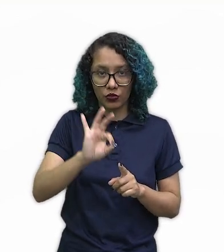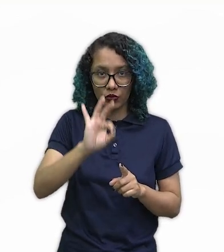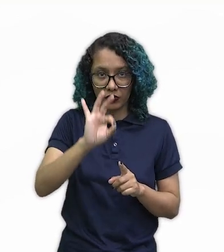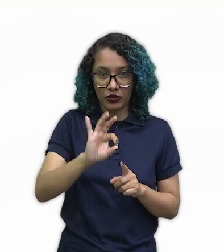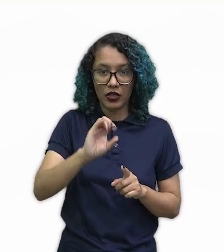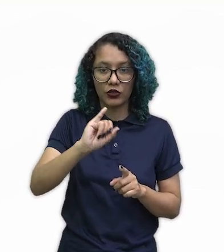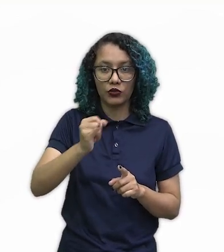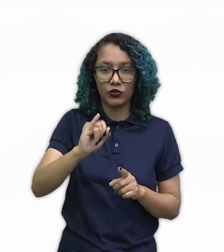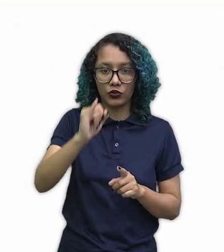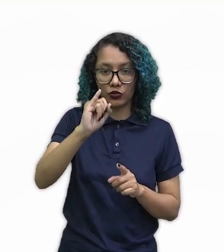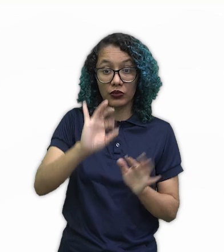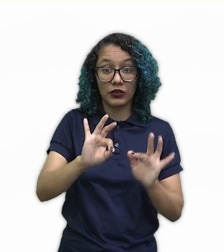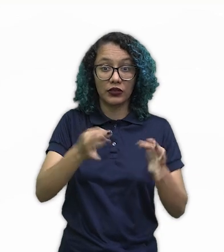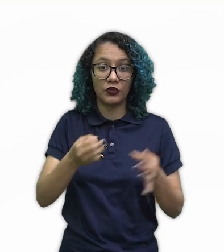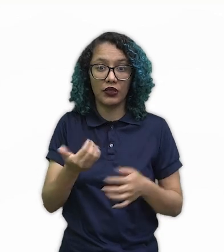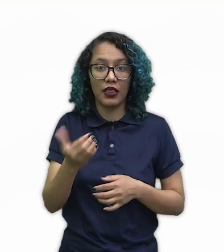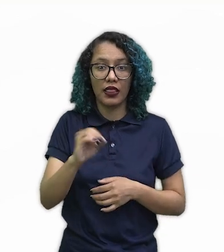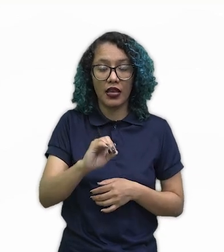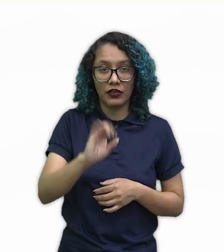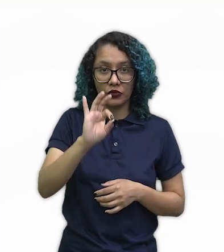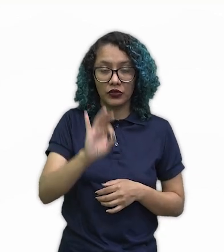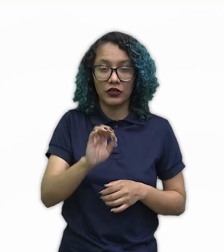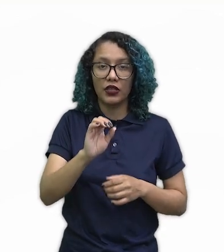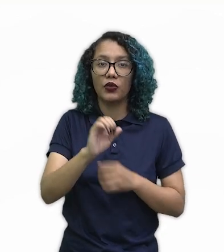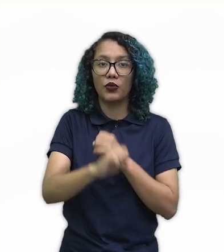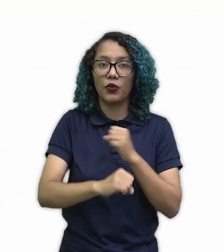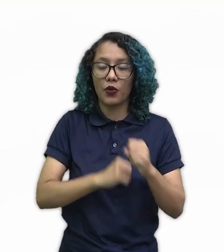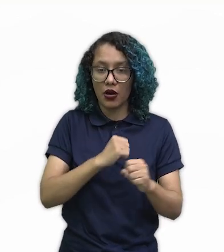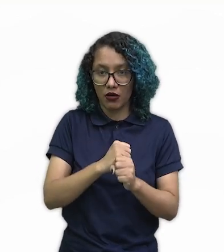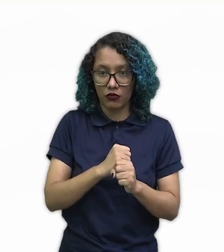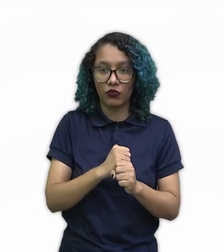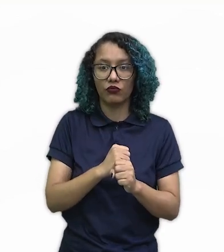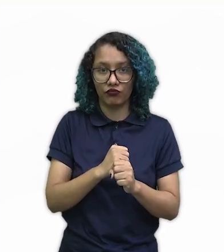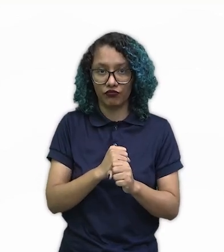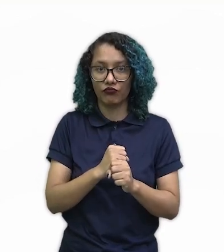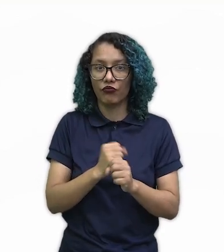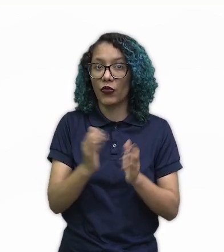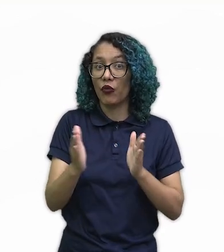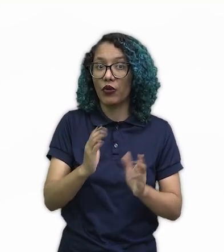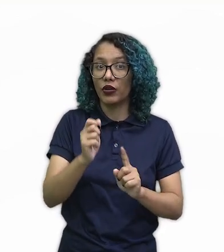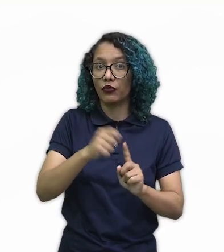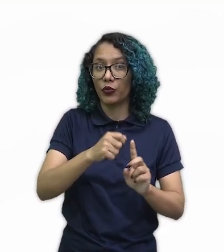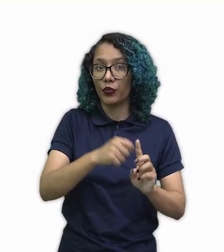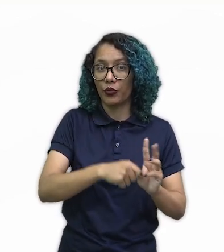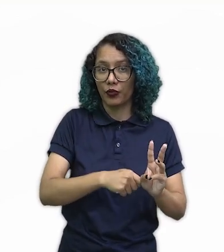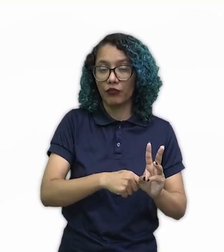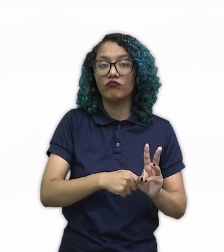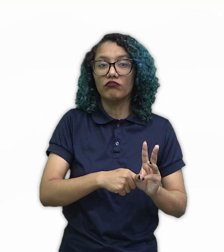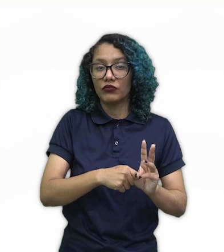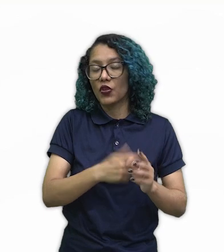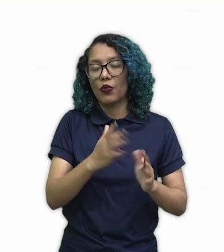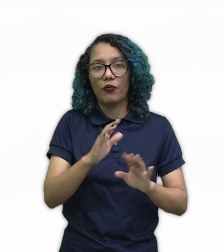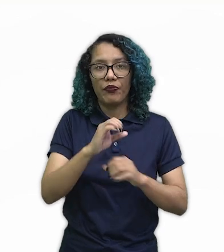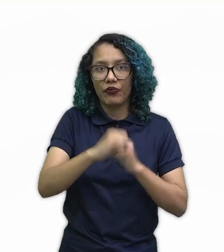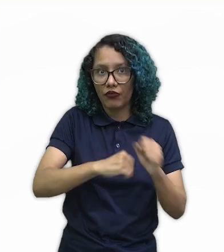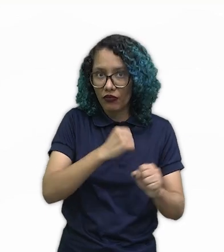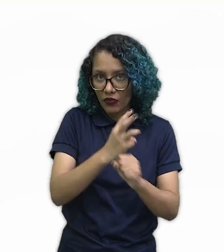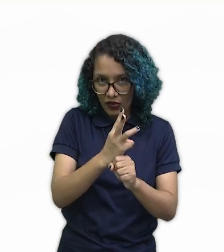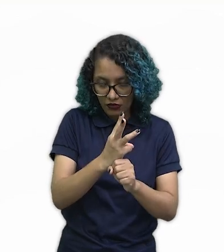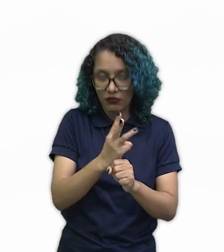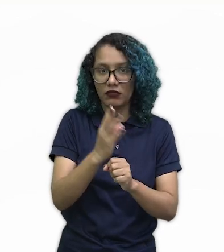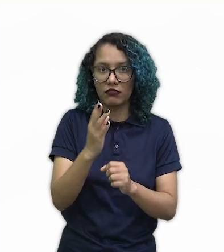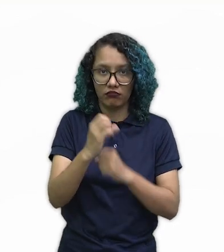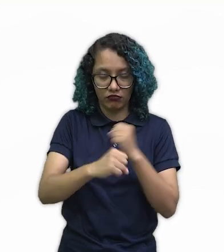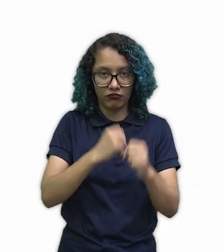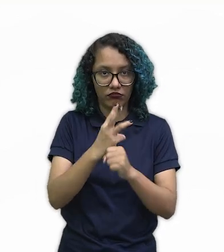Por quanto tempo? Olha só, por 3 anos. Isso aqui é o tempo que nós representamos lá na fórmula pela letra N ou pela letra